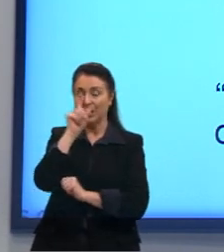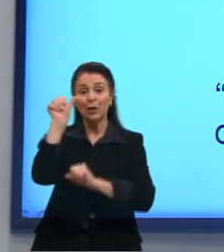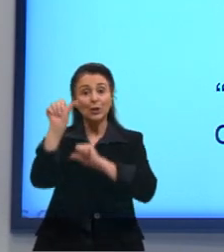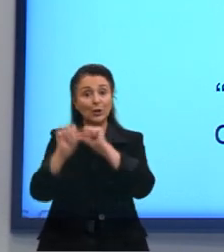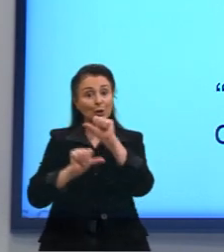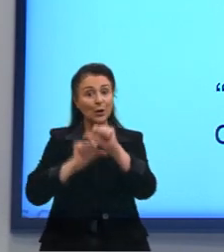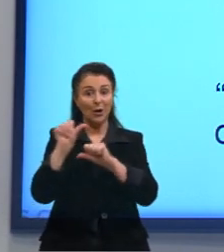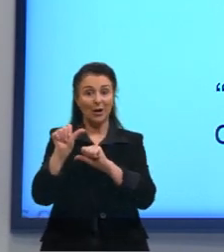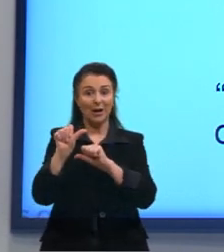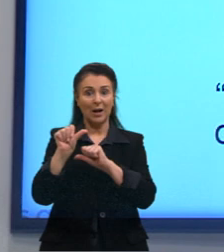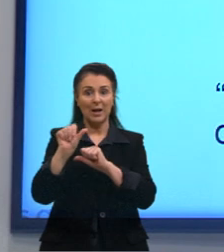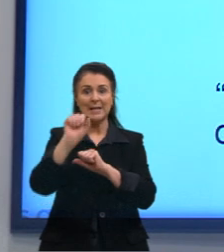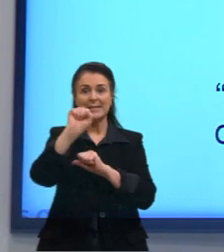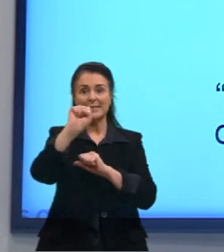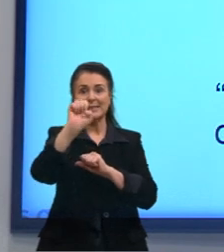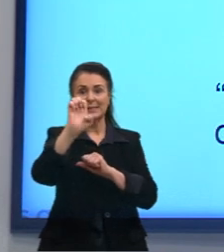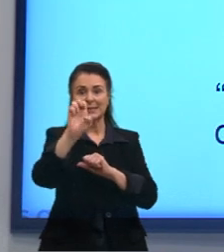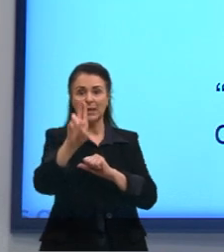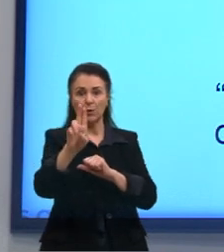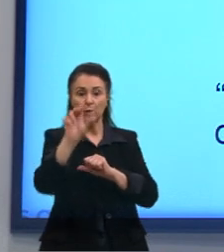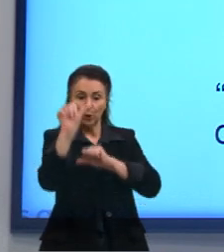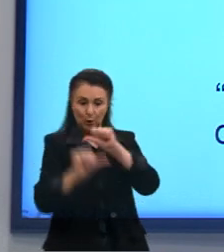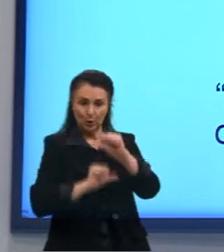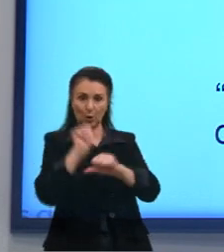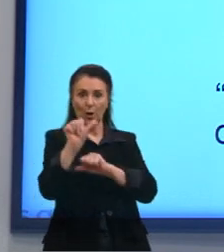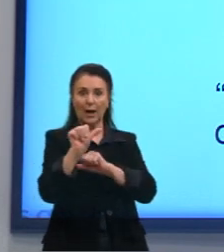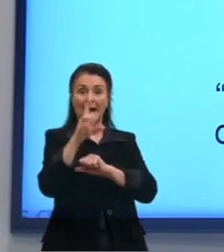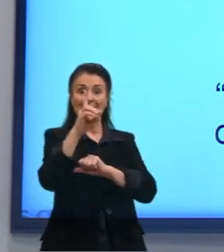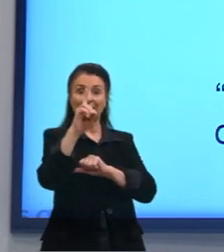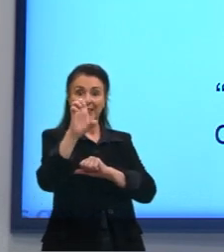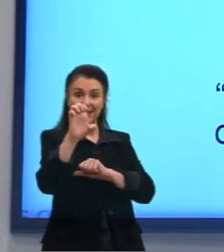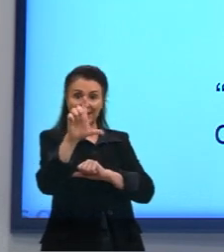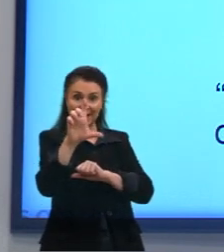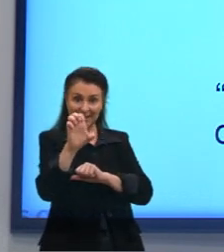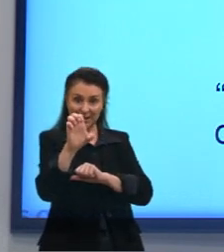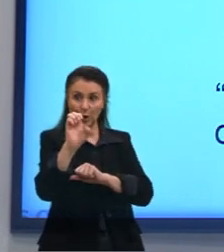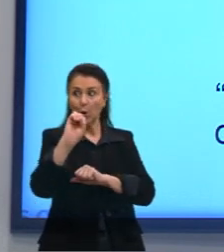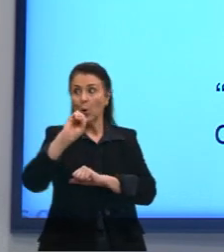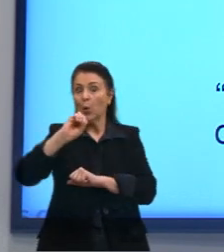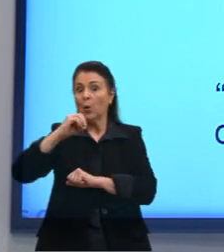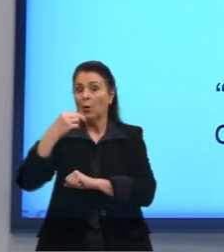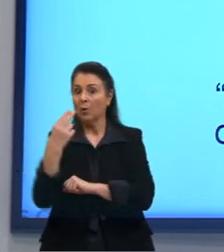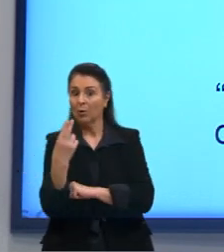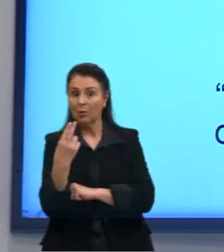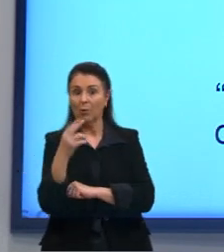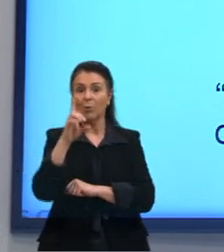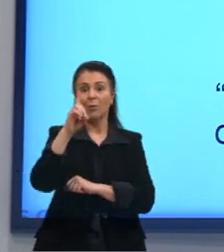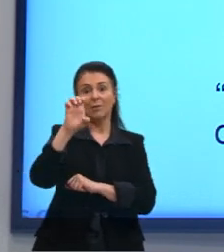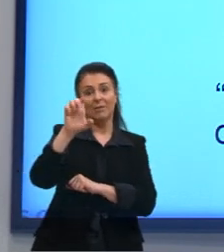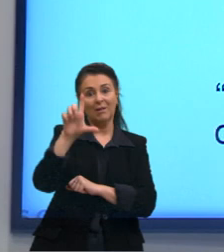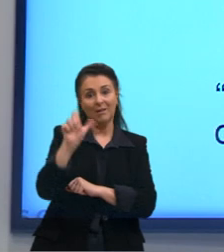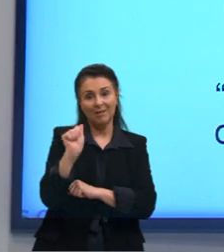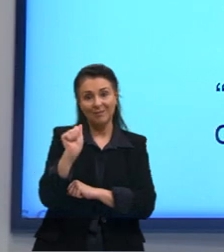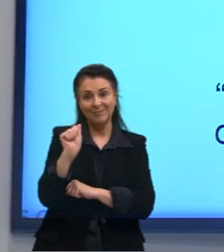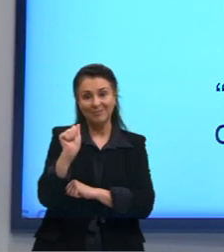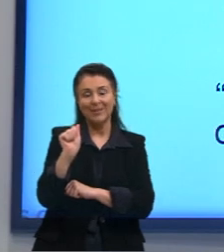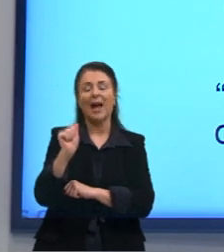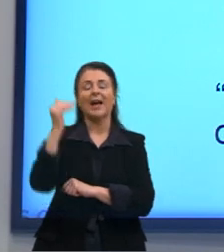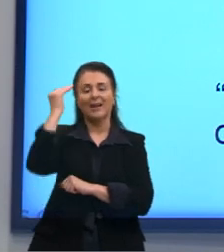seu por dele ou dela A mãe pediu para que o filho arrumasse o quarto dele ou quarto